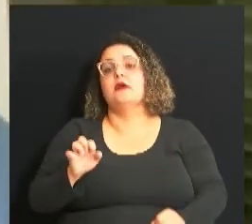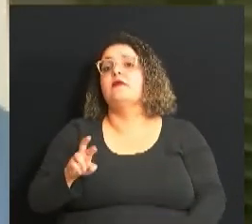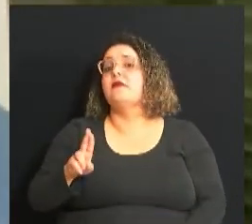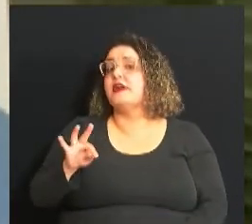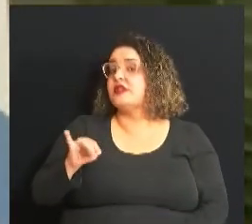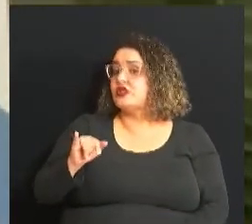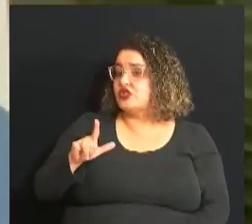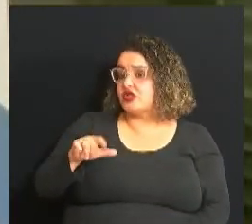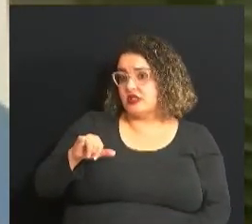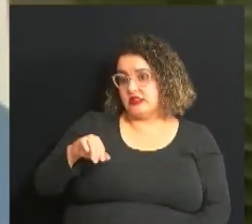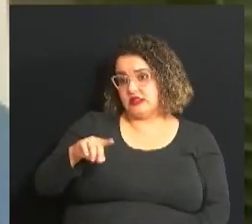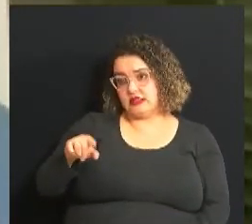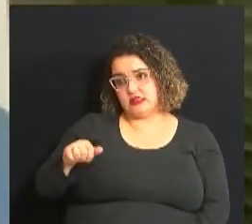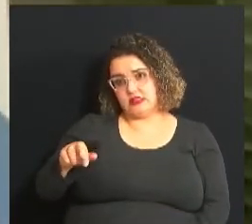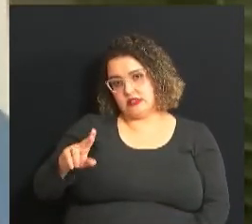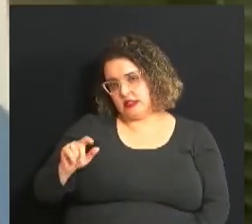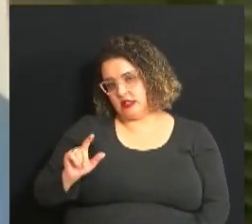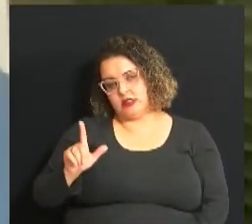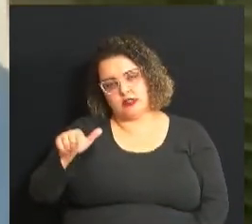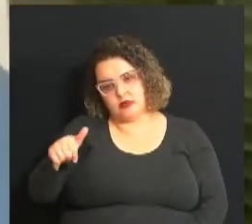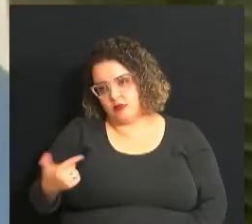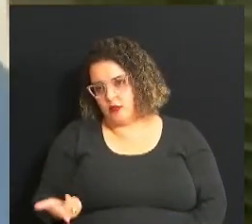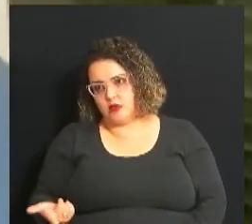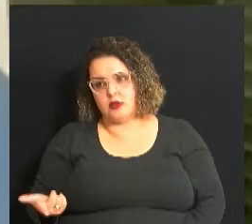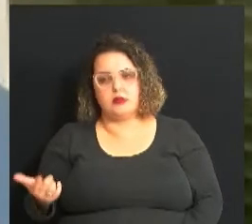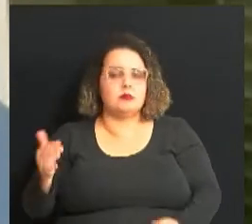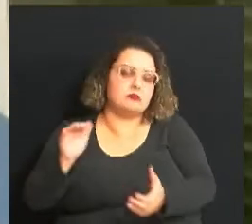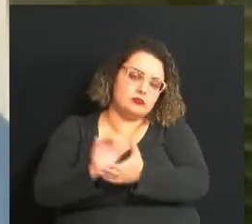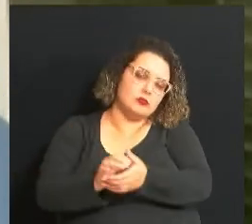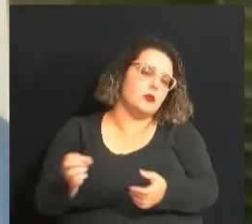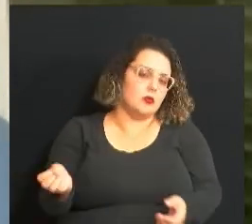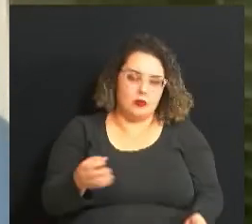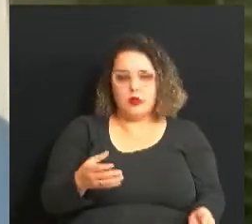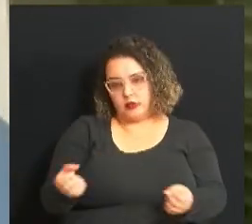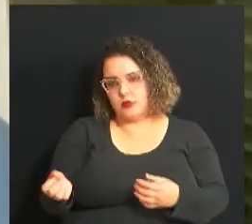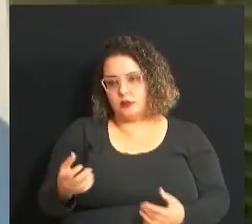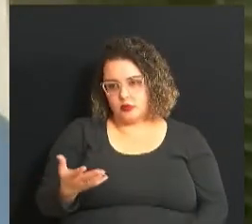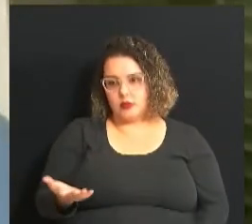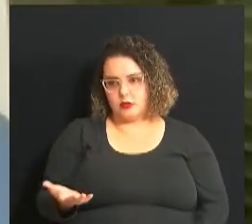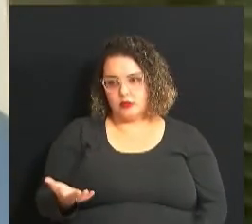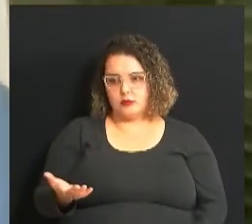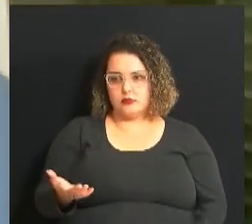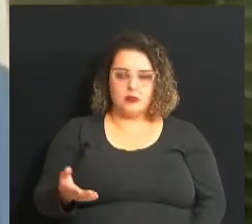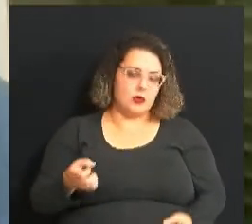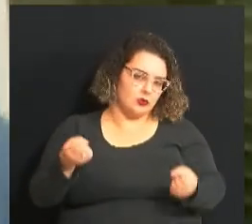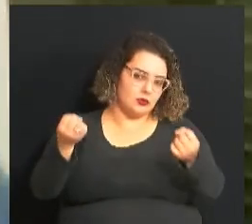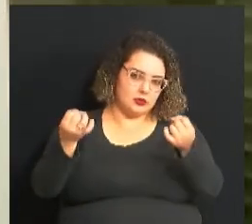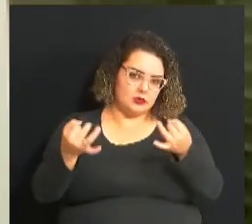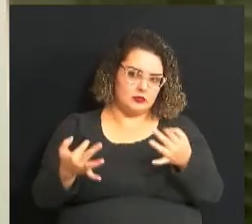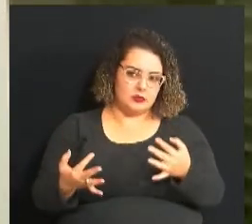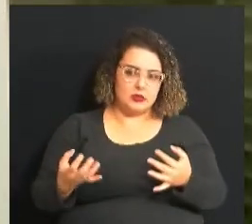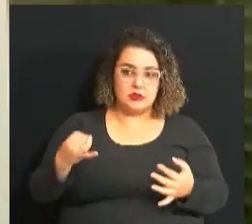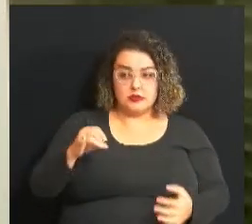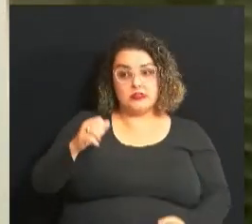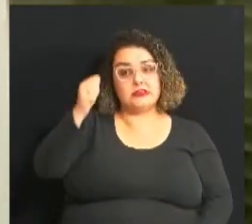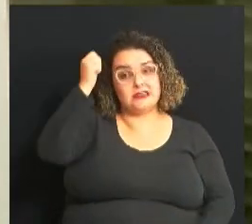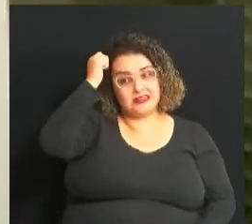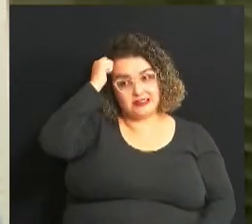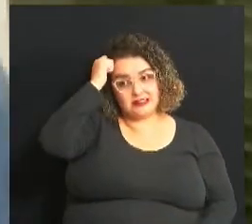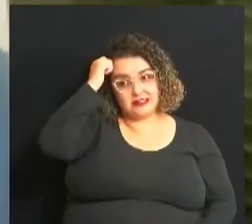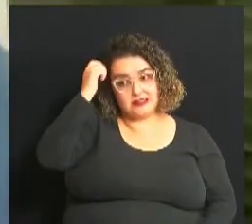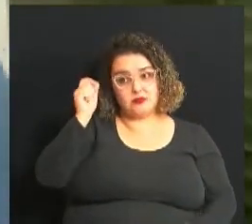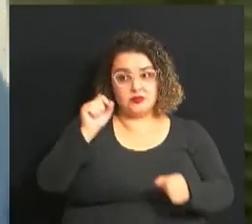sua nova parceira, ou a sua parceira atual, né? Então, isso que a gente geralmente orienta para que, se ele se arrepender, ao invés de fazer a